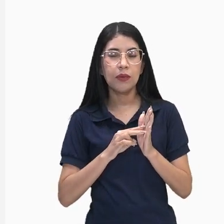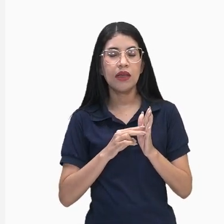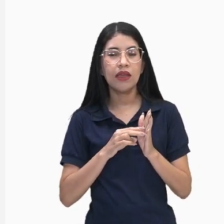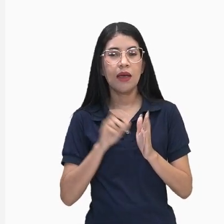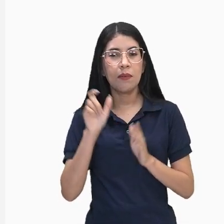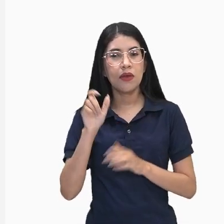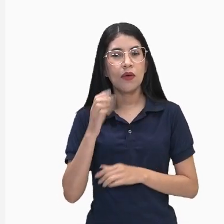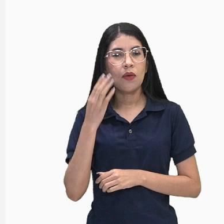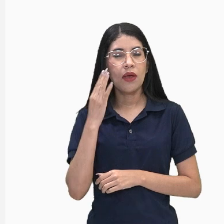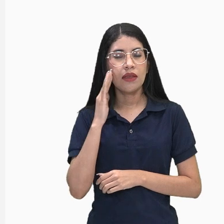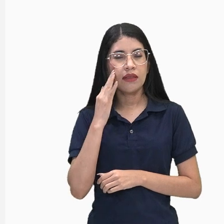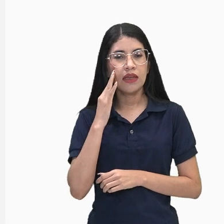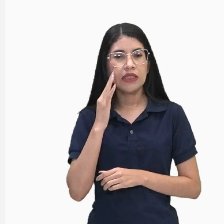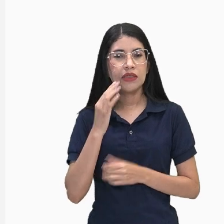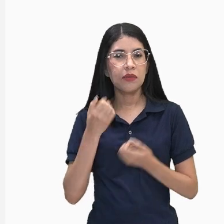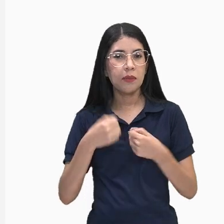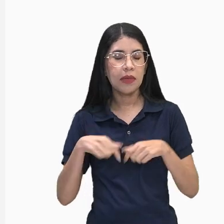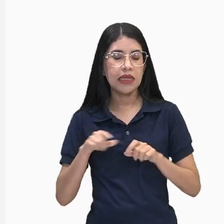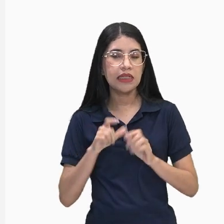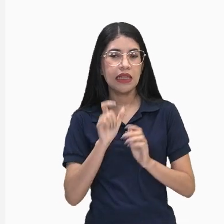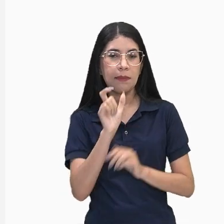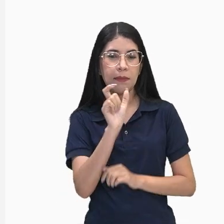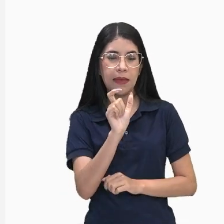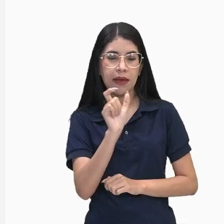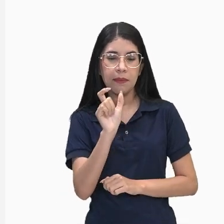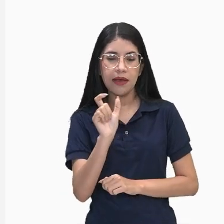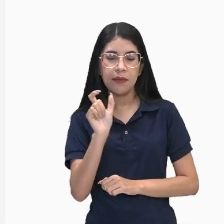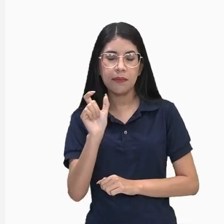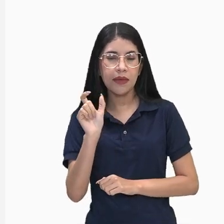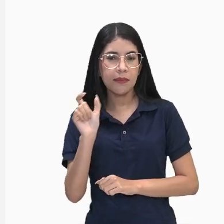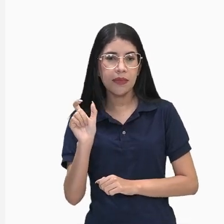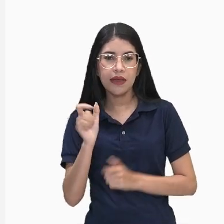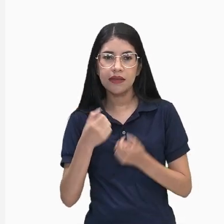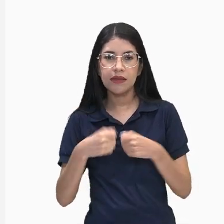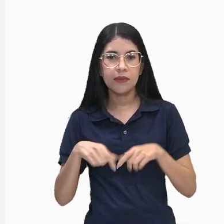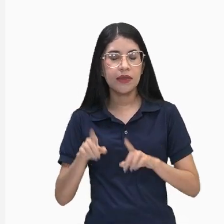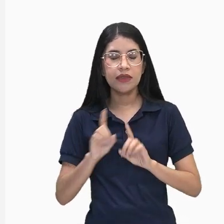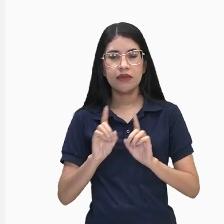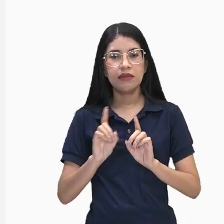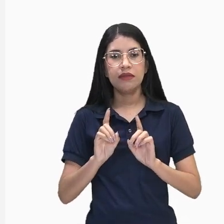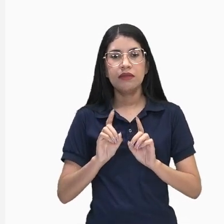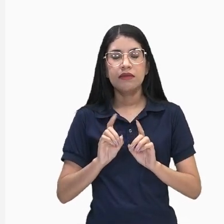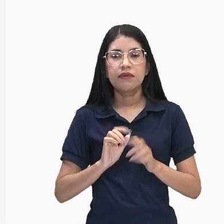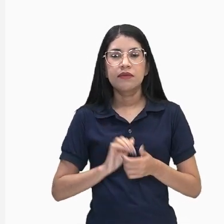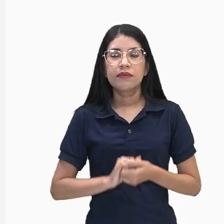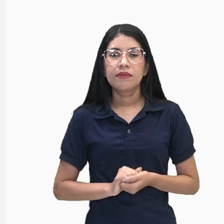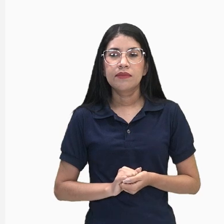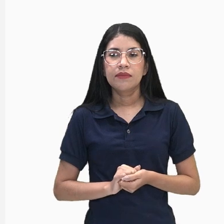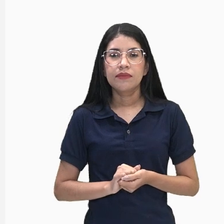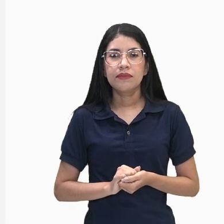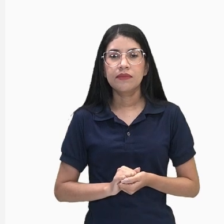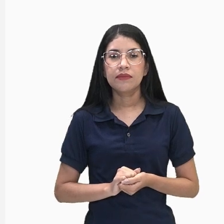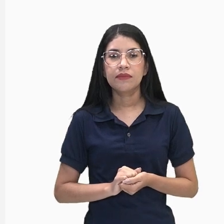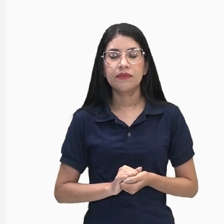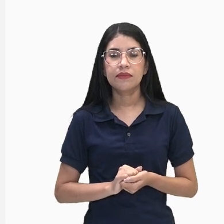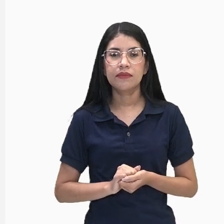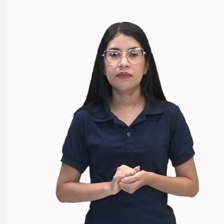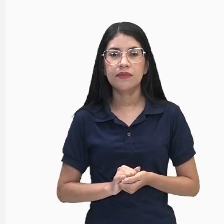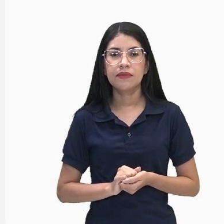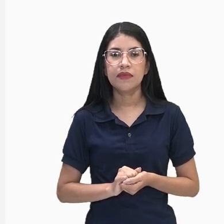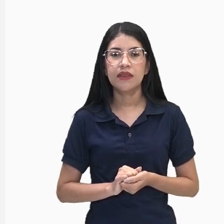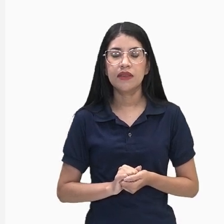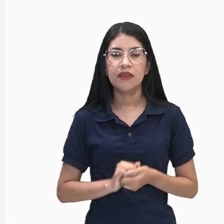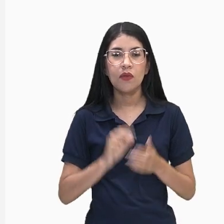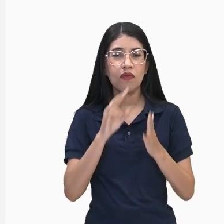sem precisar ler palavra por palavra, tá? Não façam isso, ok? Então, é uma